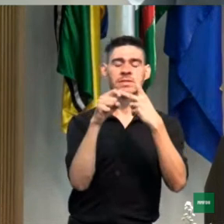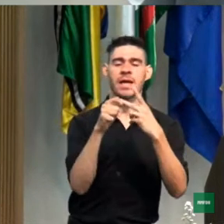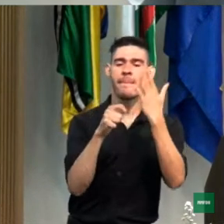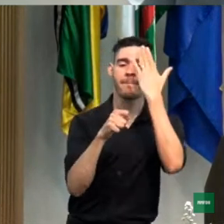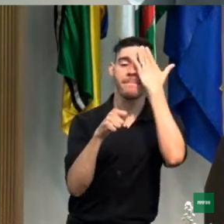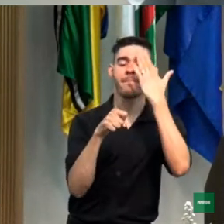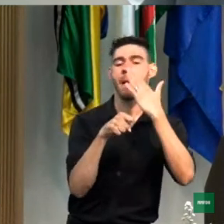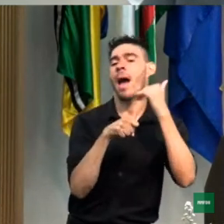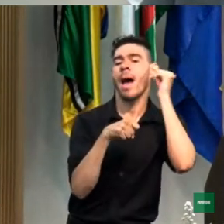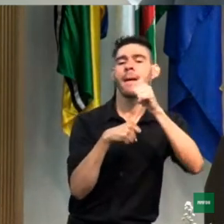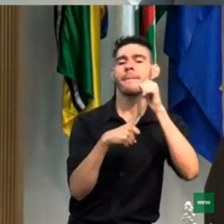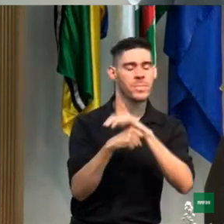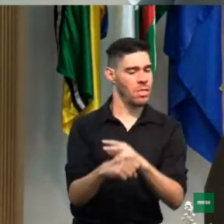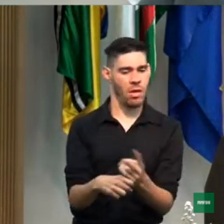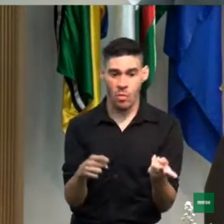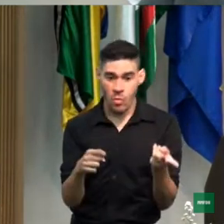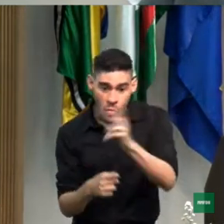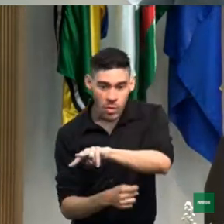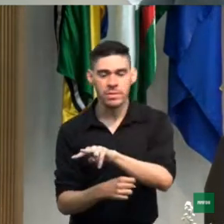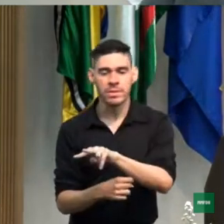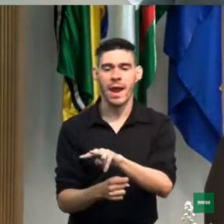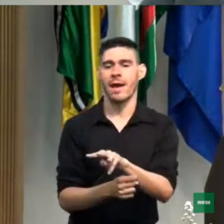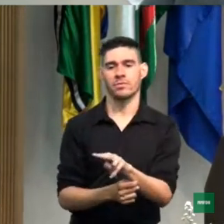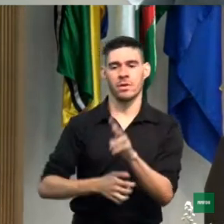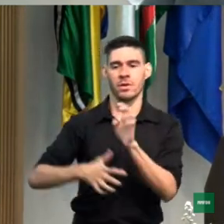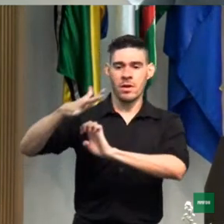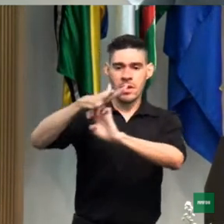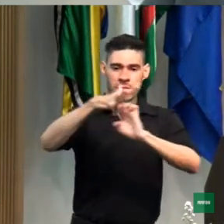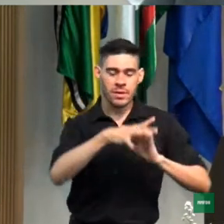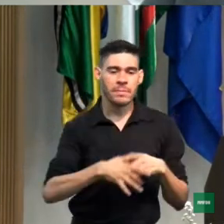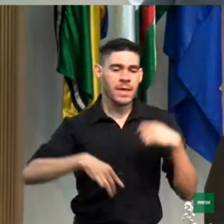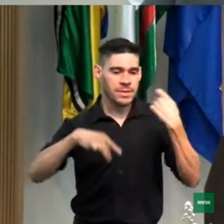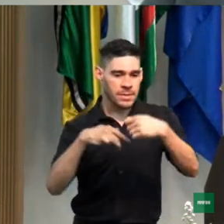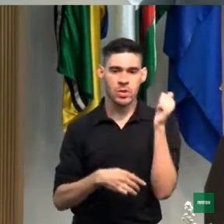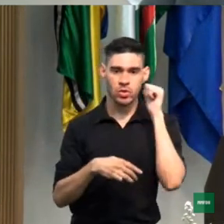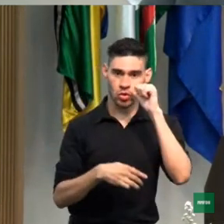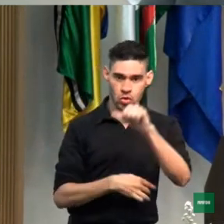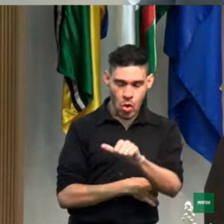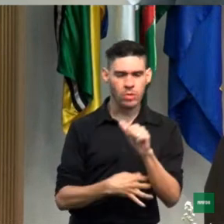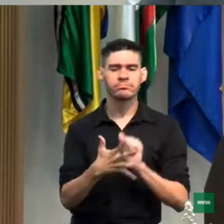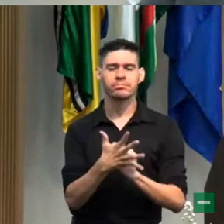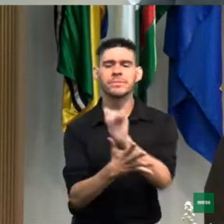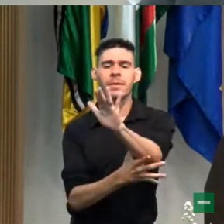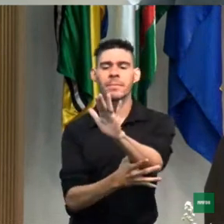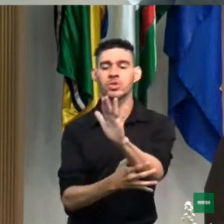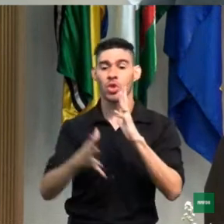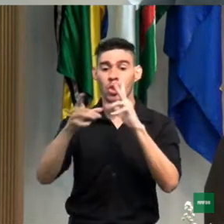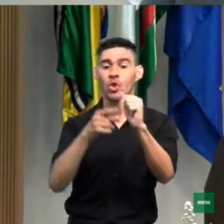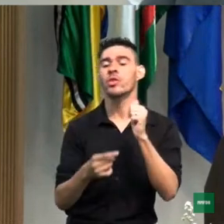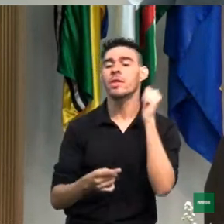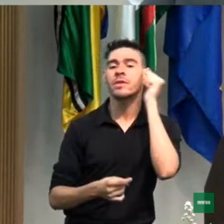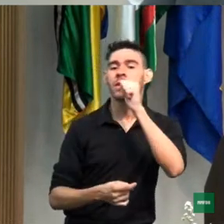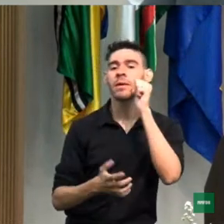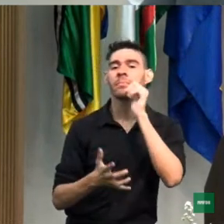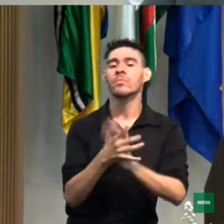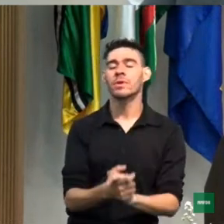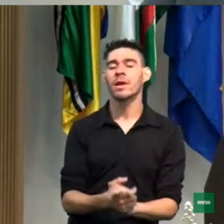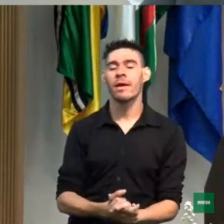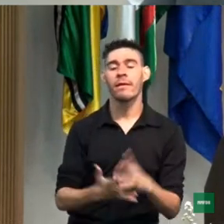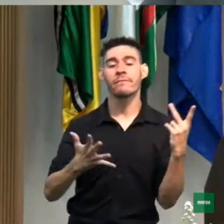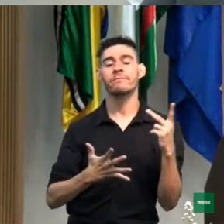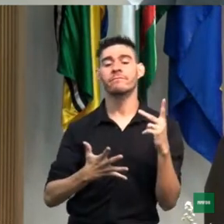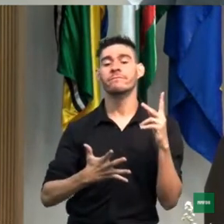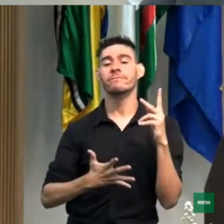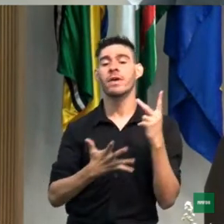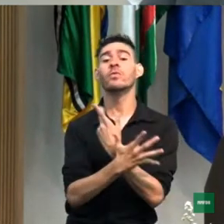que precisam de nós. Manda eles demitirem todas as mulheres que estão na empresa deles. O que vai acontecer com a empresa deles? No